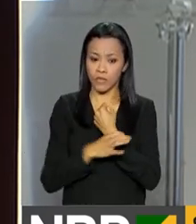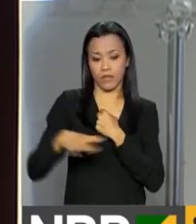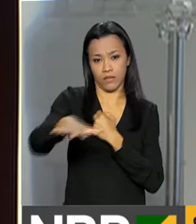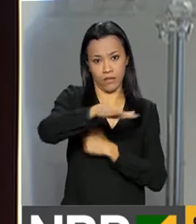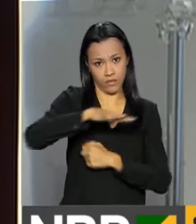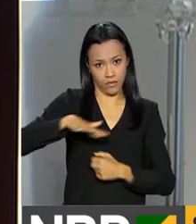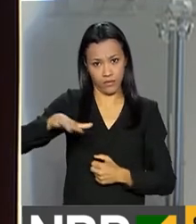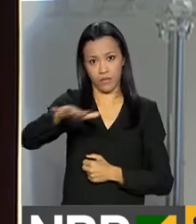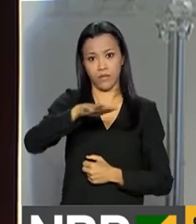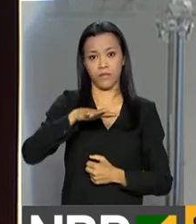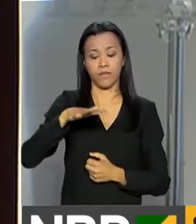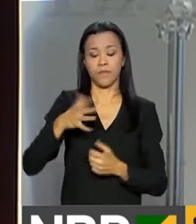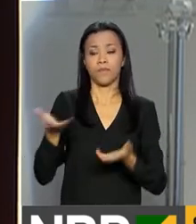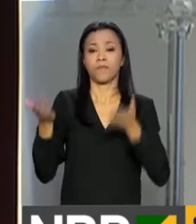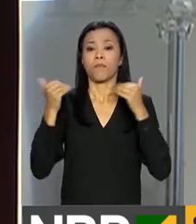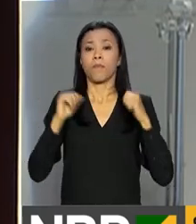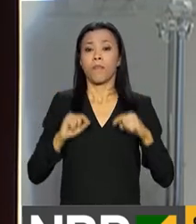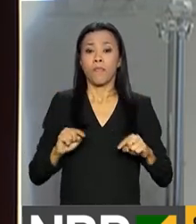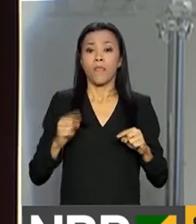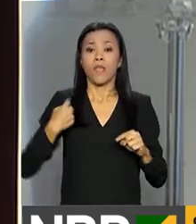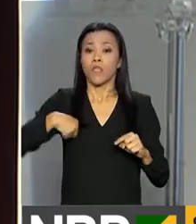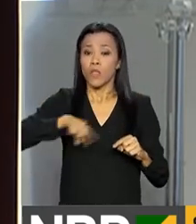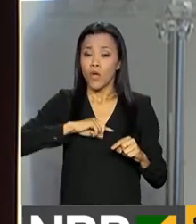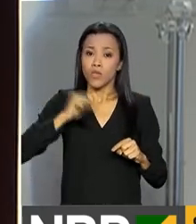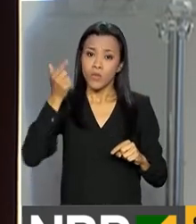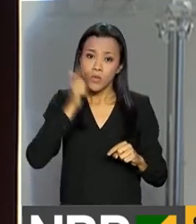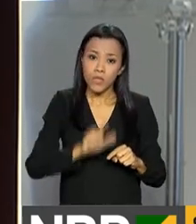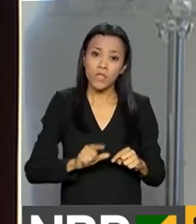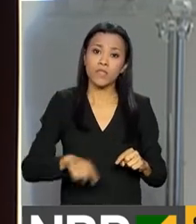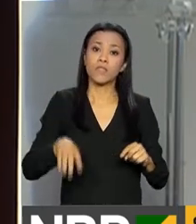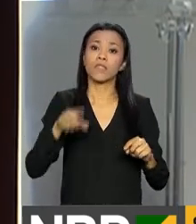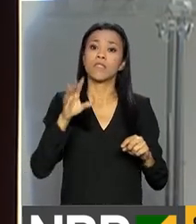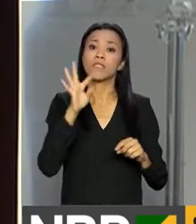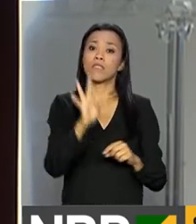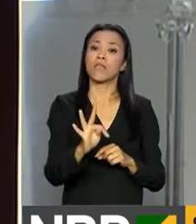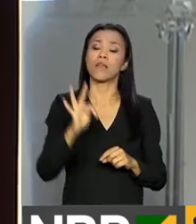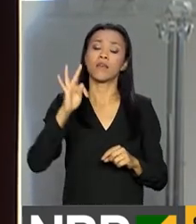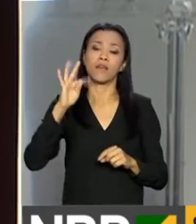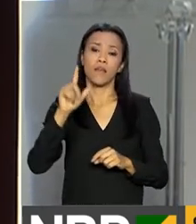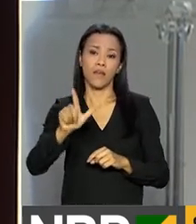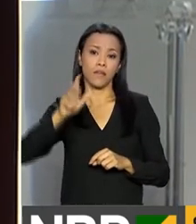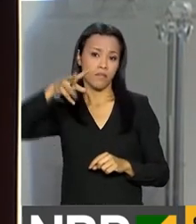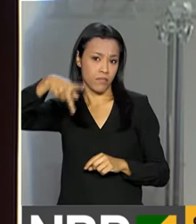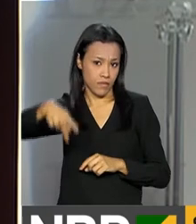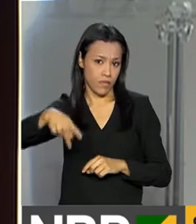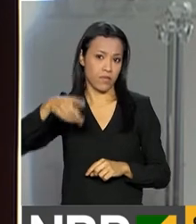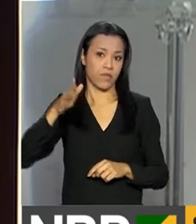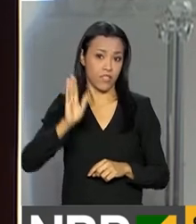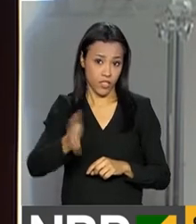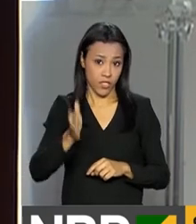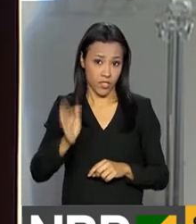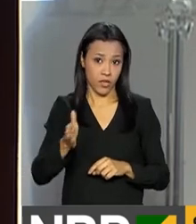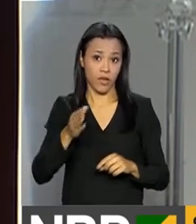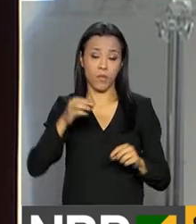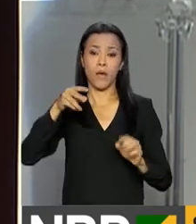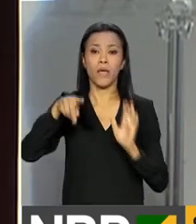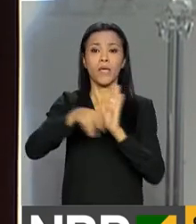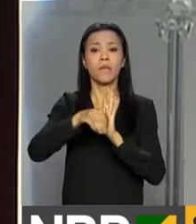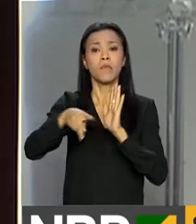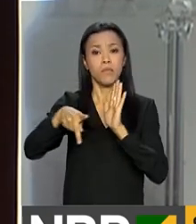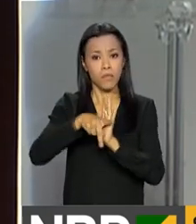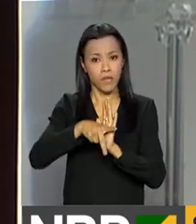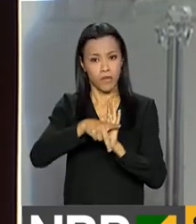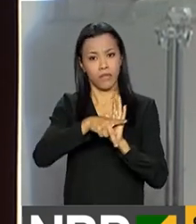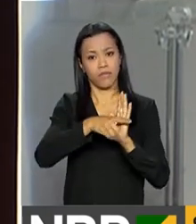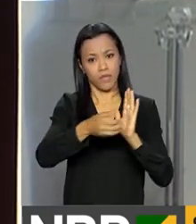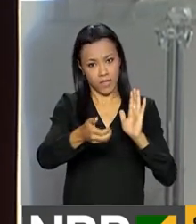também. Nós avançamos na TLP. Aliás, a TLP, a medida provisória que já saiu da Câmara, é um bom